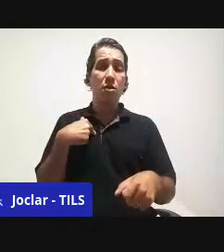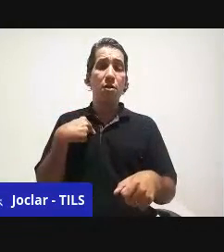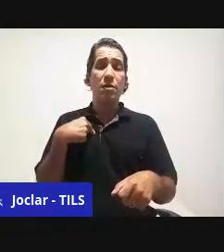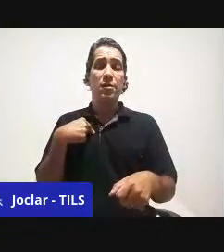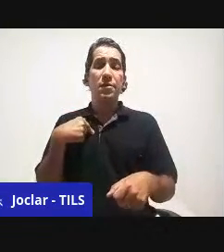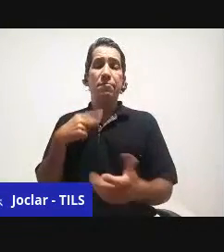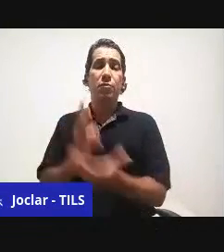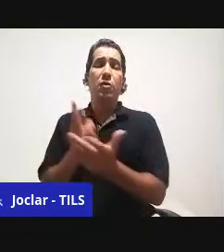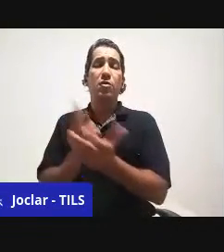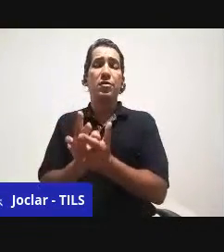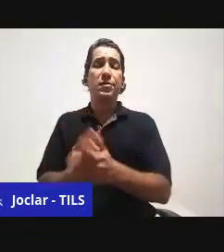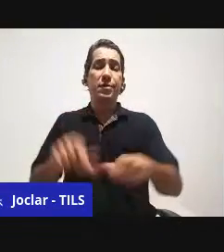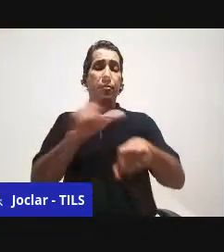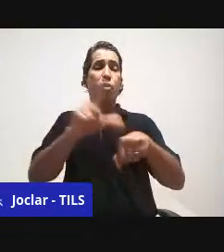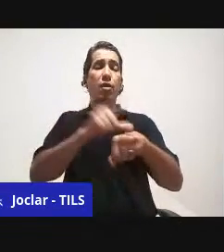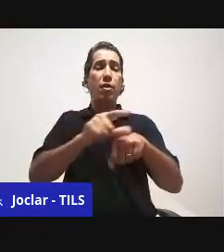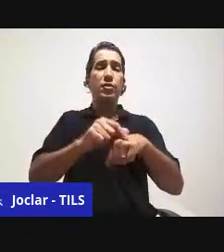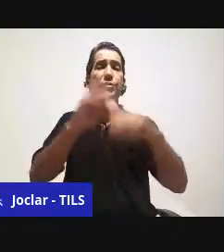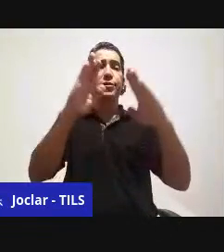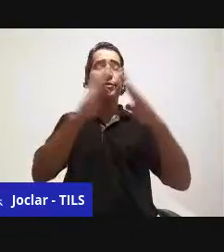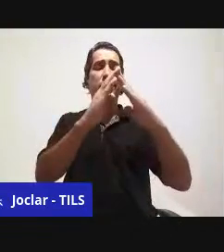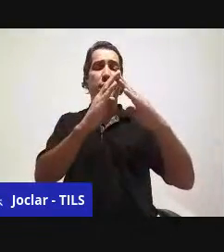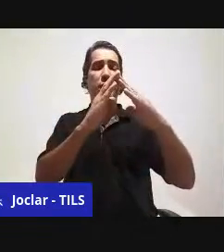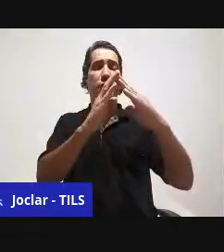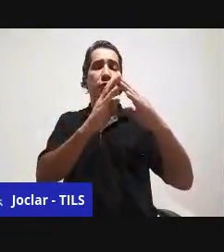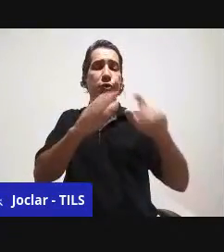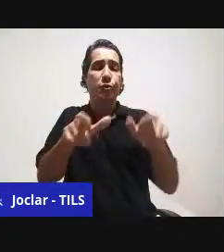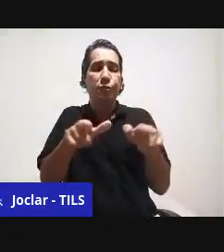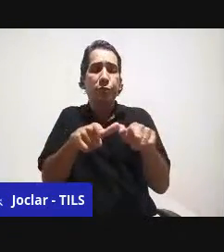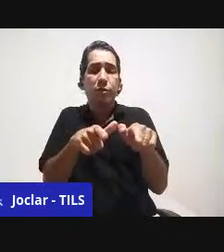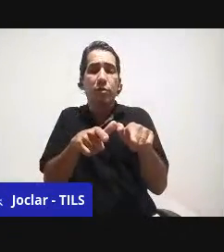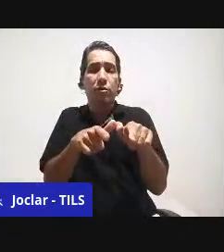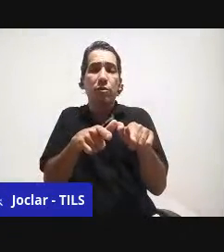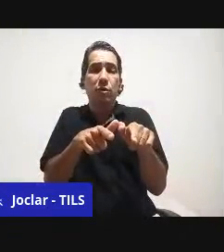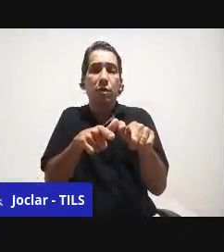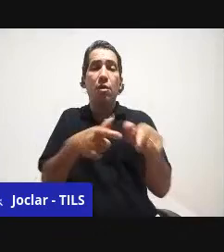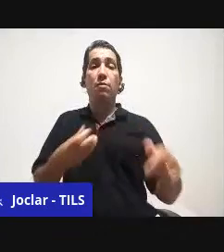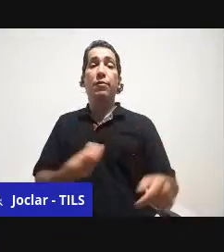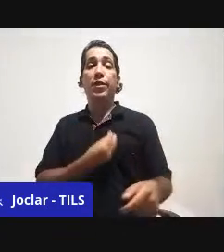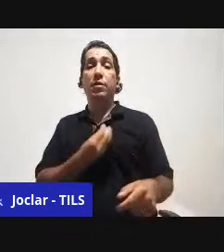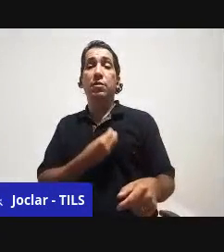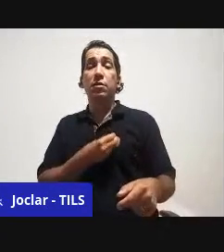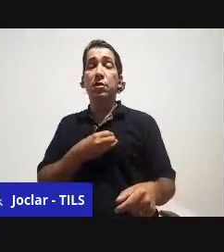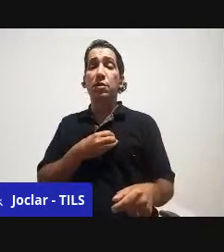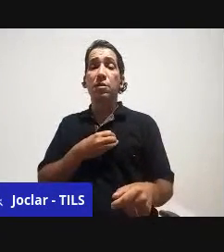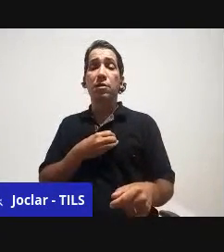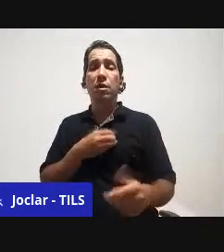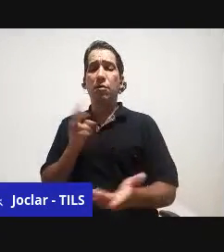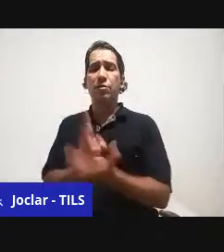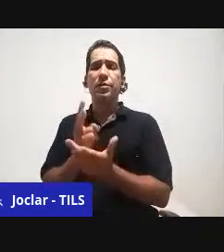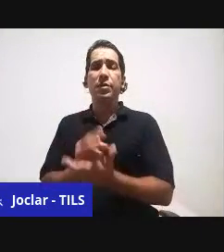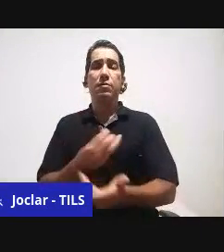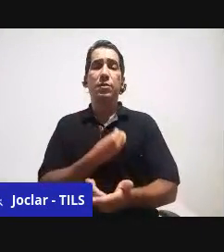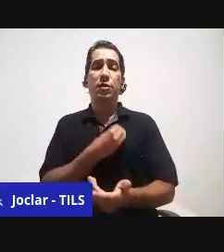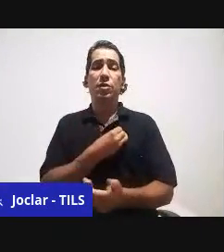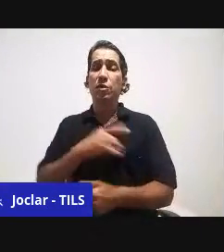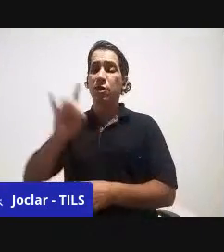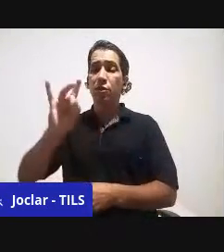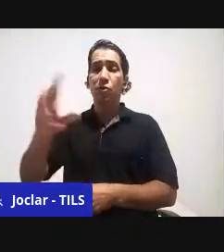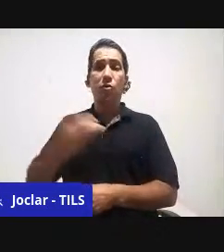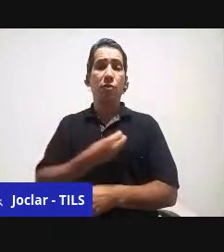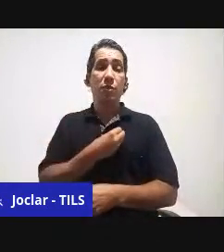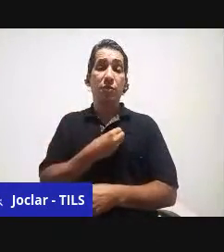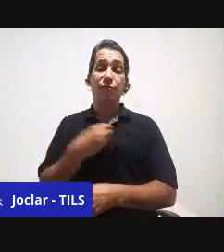ou com a minha pequena loja, a minha pequena padaria, somente no formato presencial, eu vou, infelizmente, fechar as